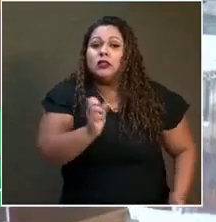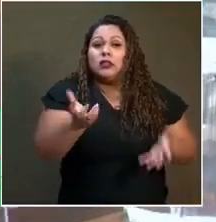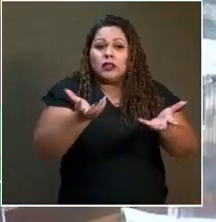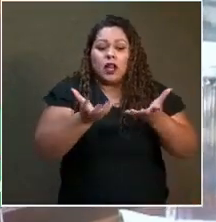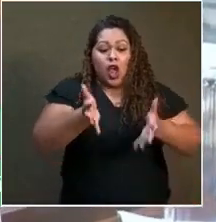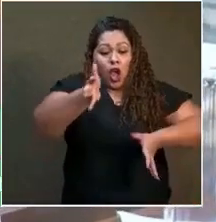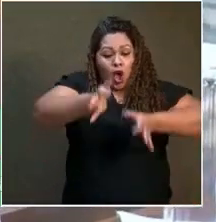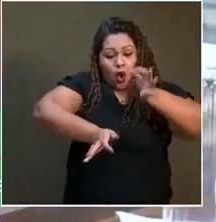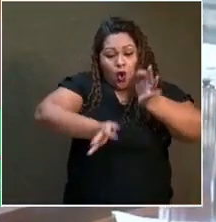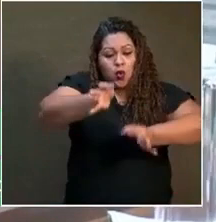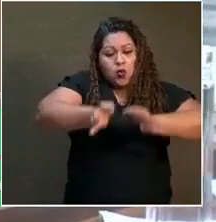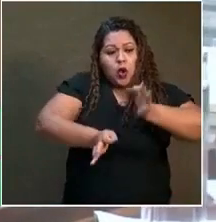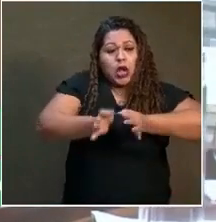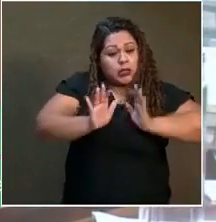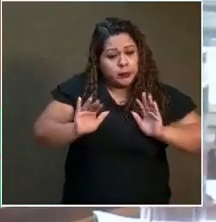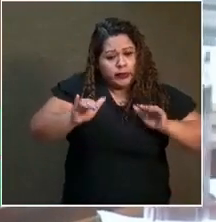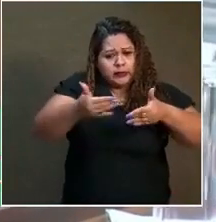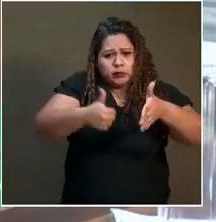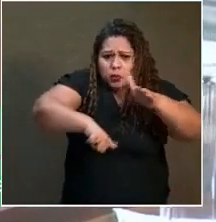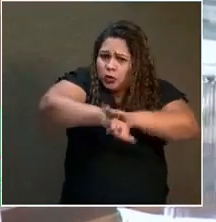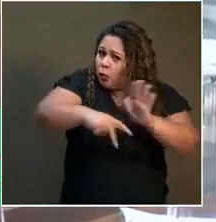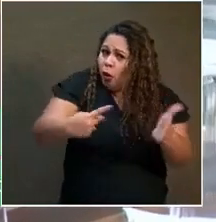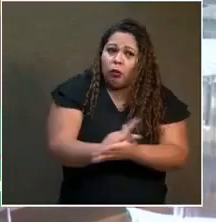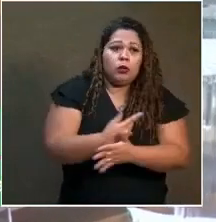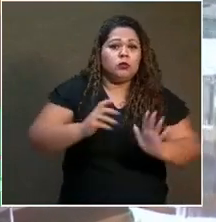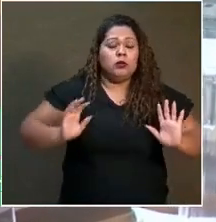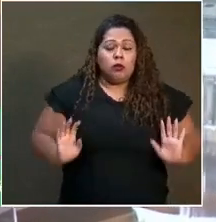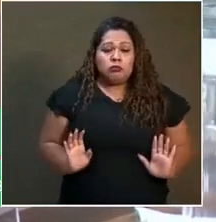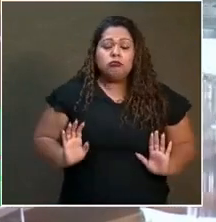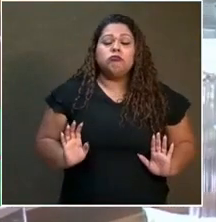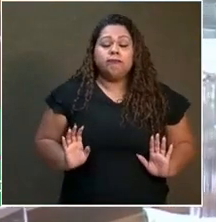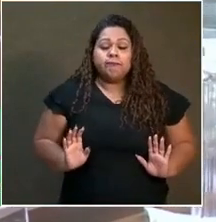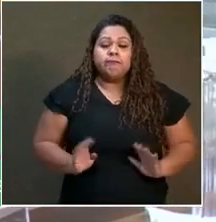julgado de acordo com o que aconteceu ali, excelência.